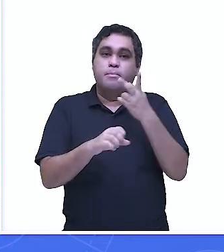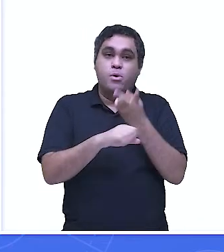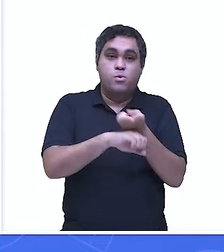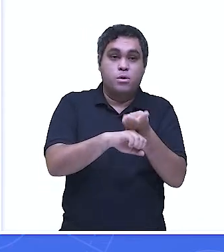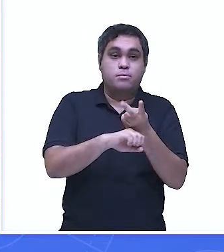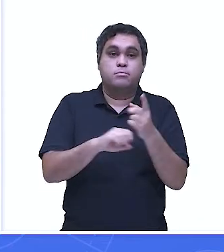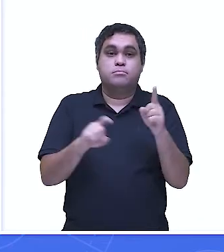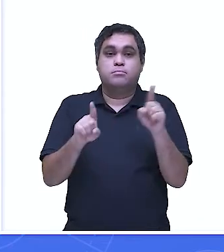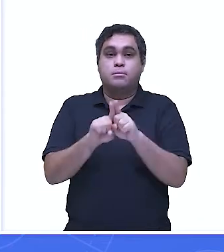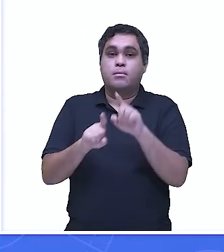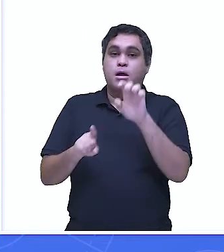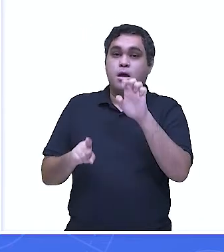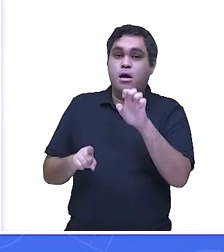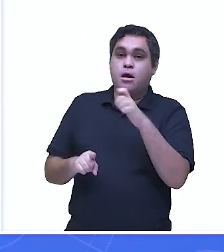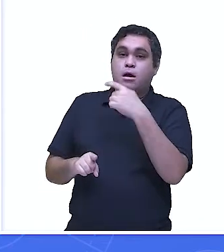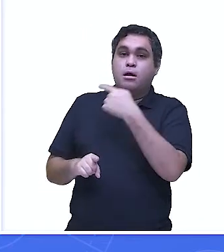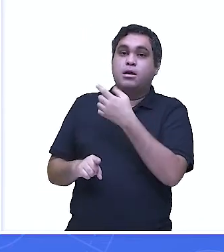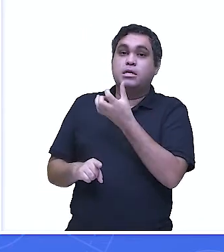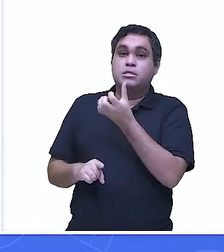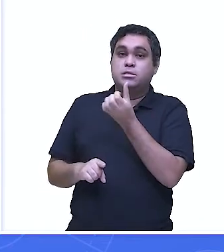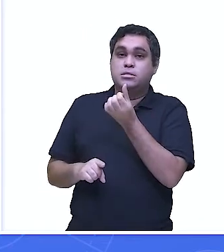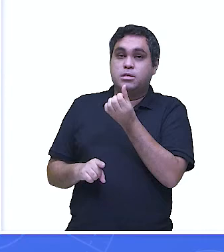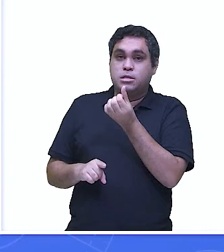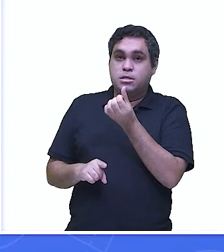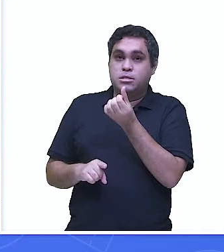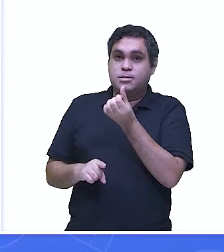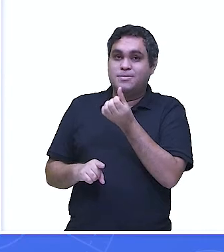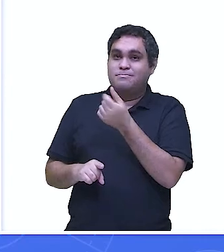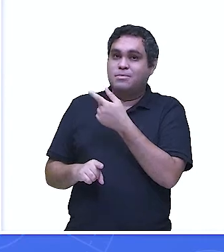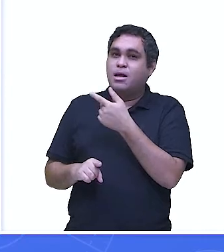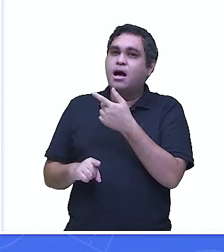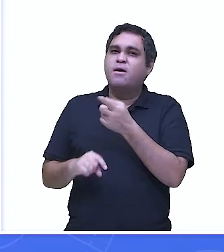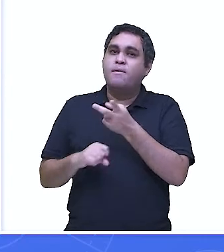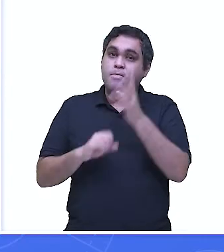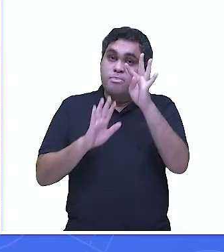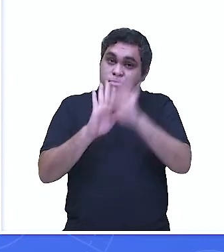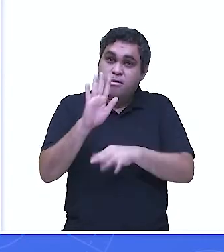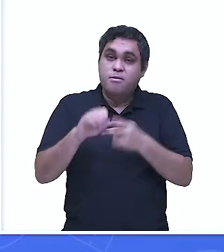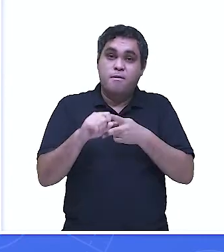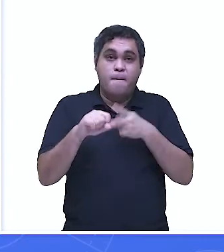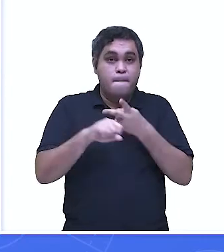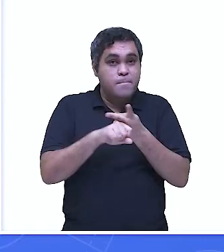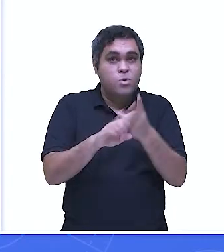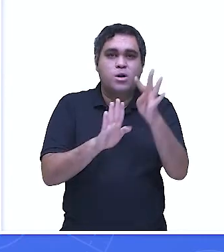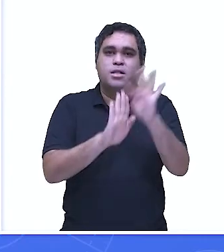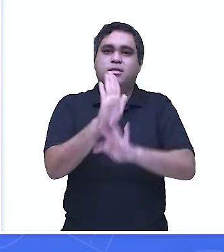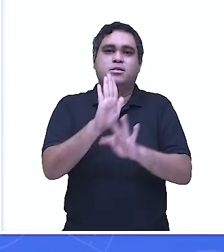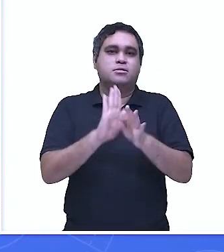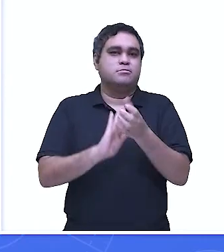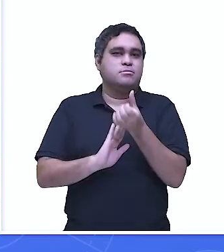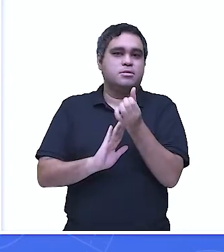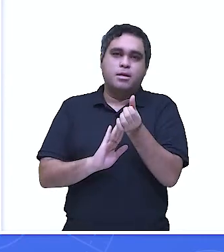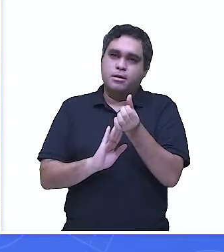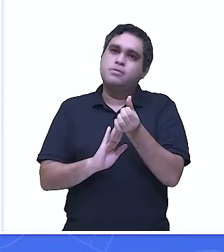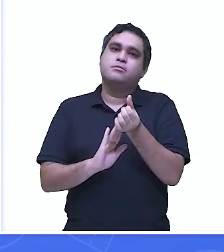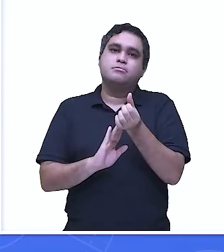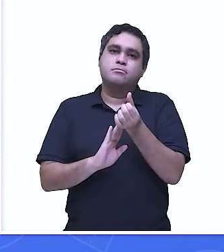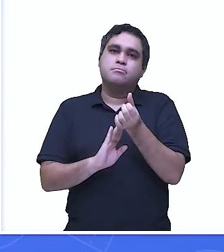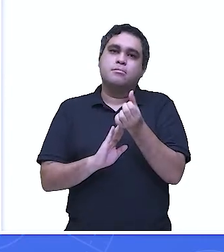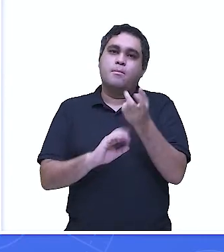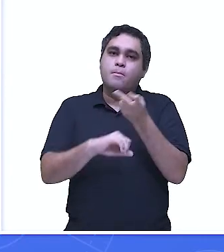grupos de mamíferos. Então, você corre para o texto. Você corre para o texto em